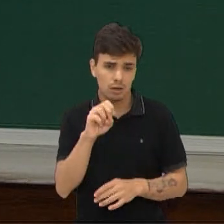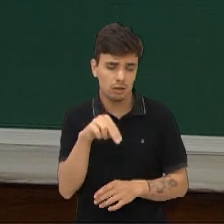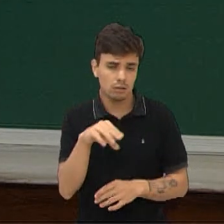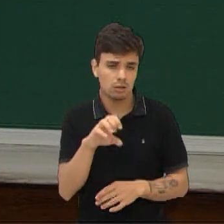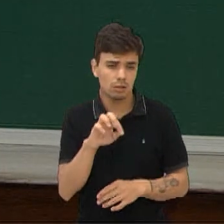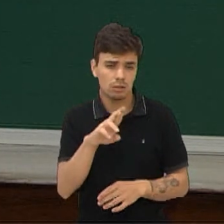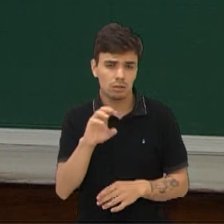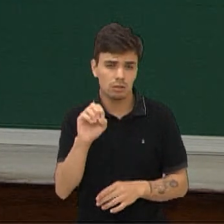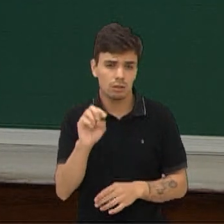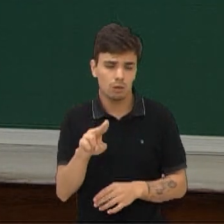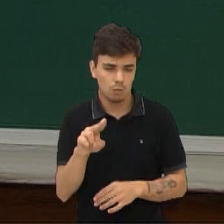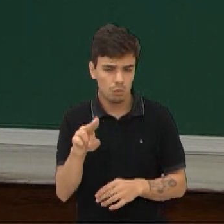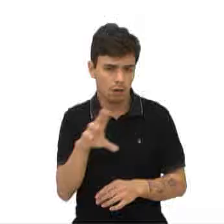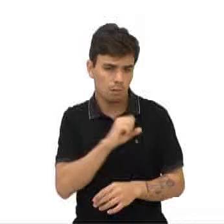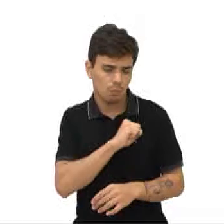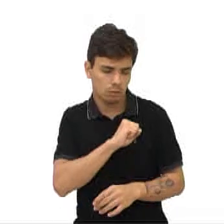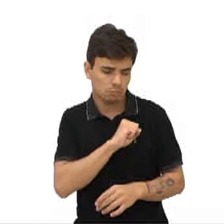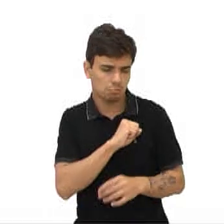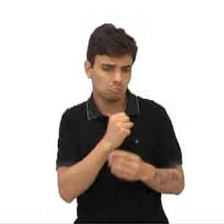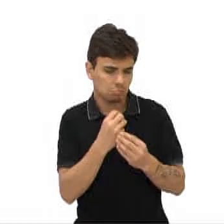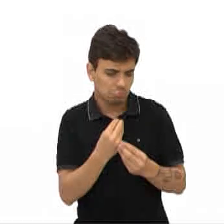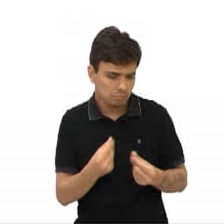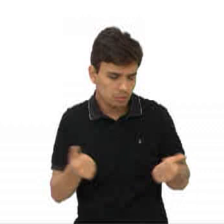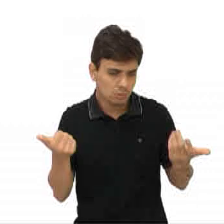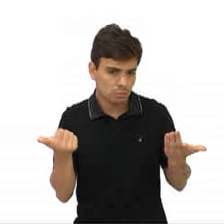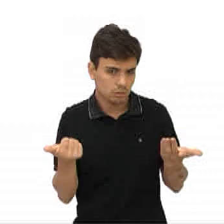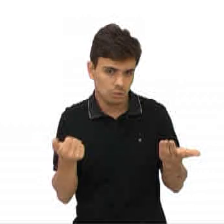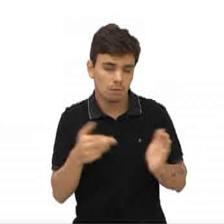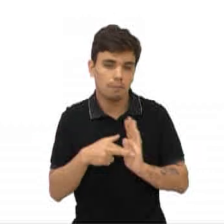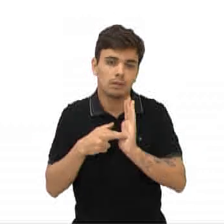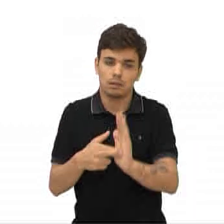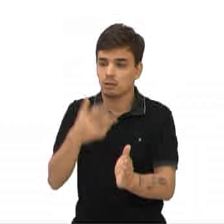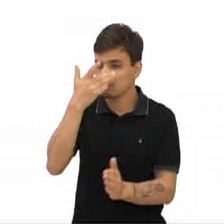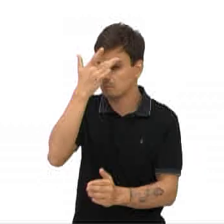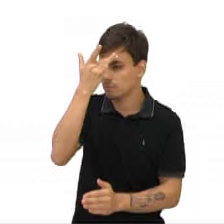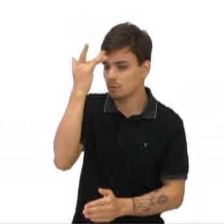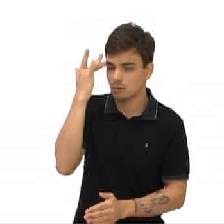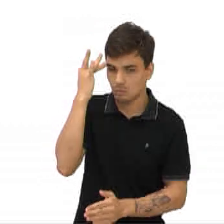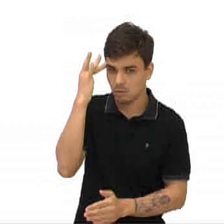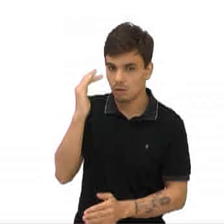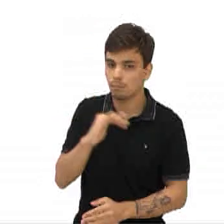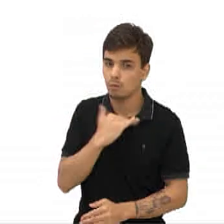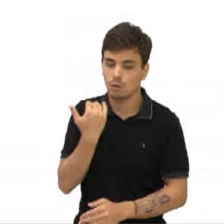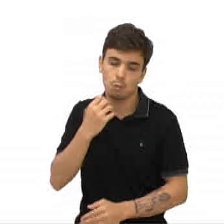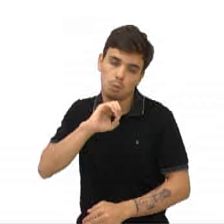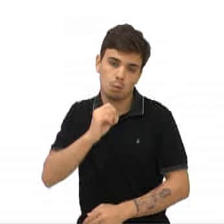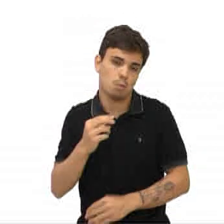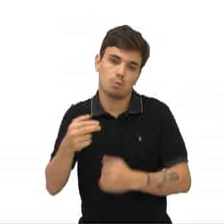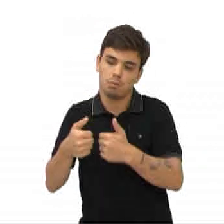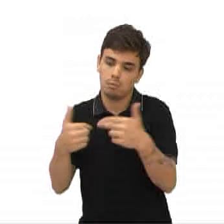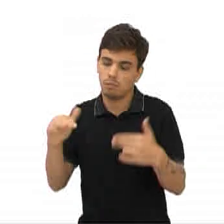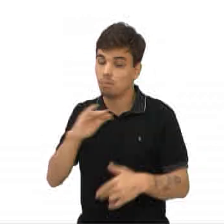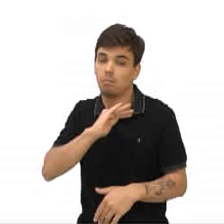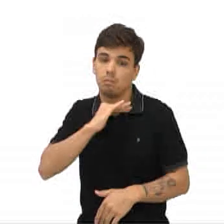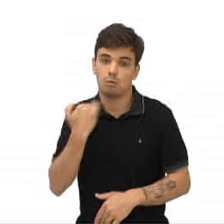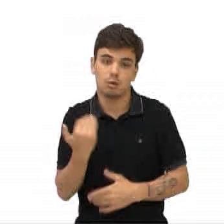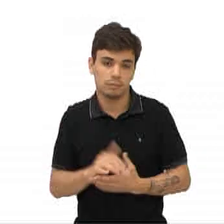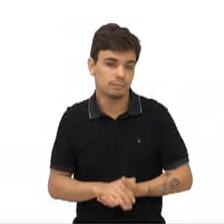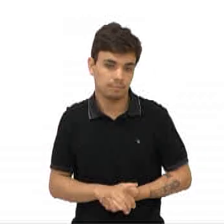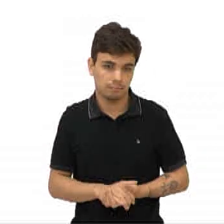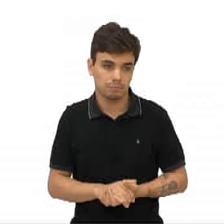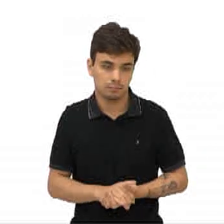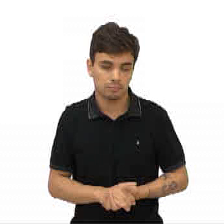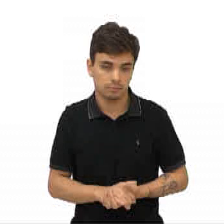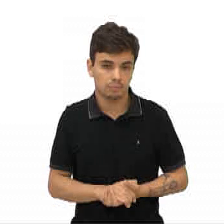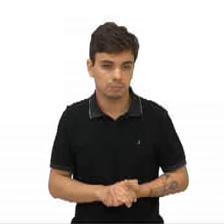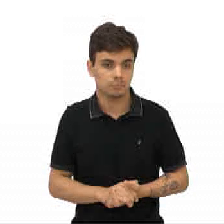um eufemismo, porque representa que morreu. Normalmente, eufemismo é quando a gente abranda